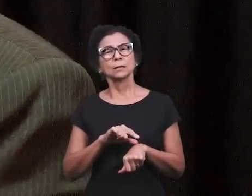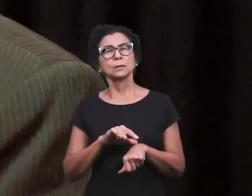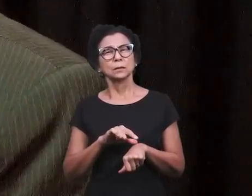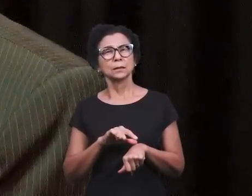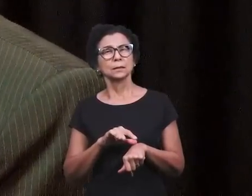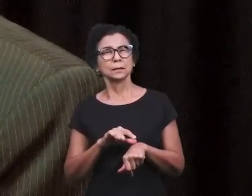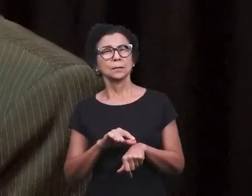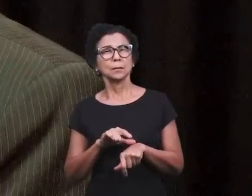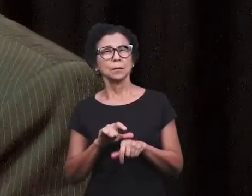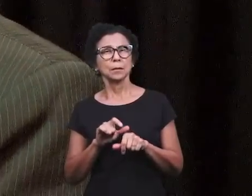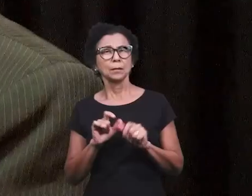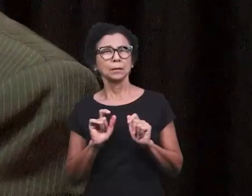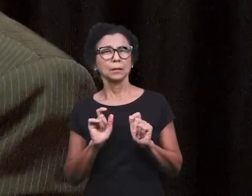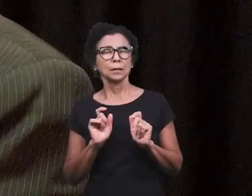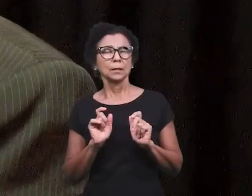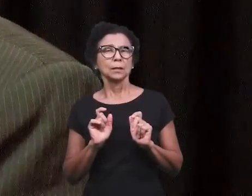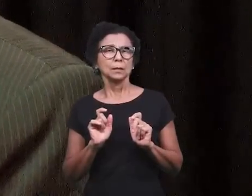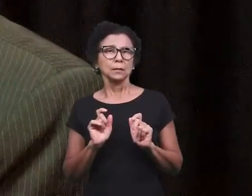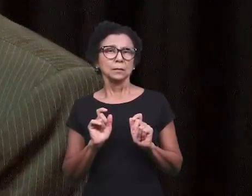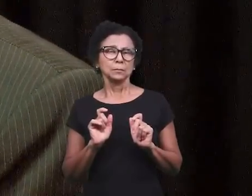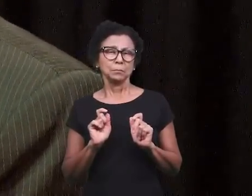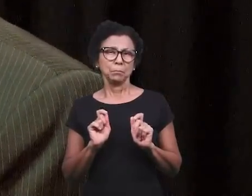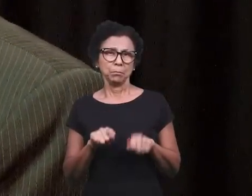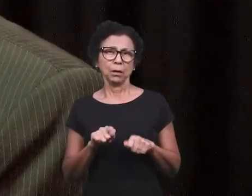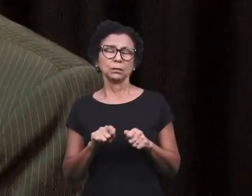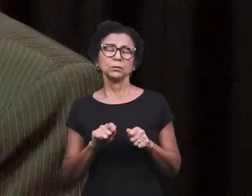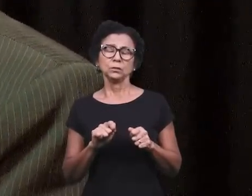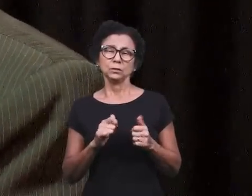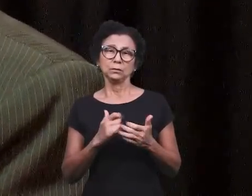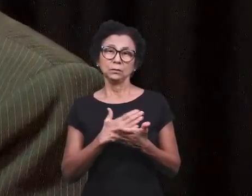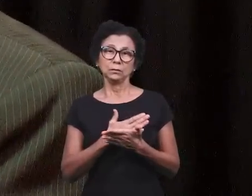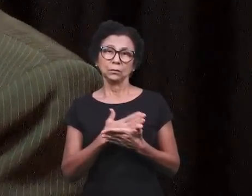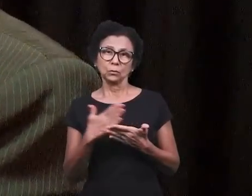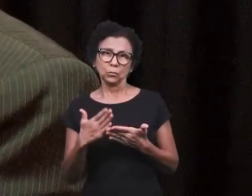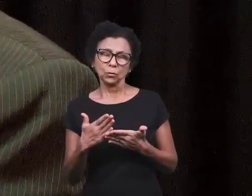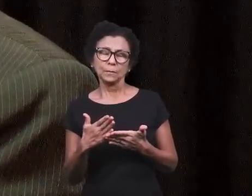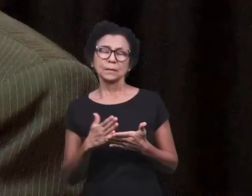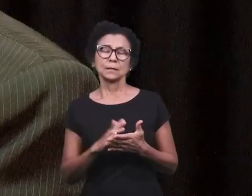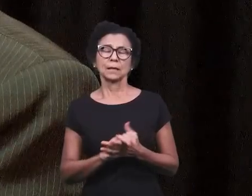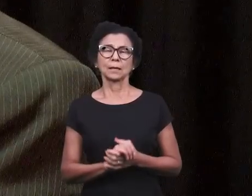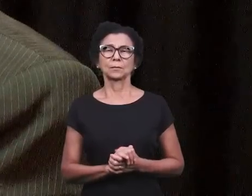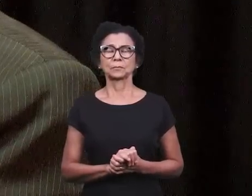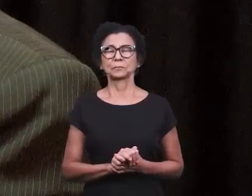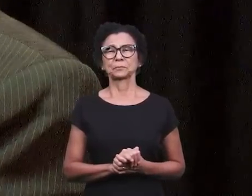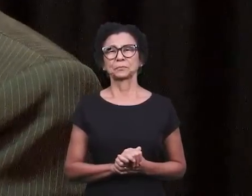fato iniciar. E aí leve até onde for possível. Então, foram essas